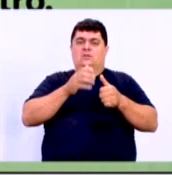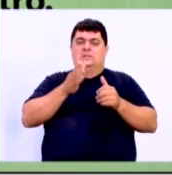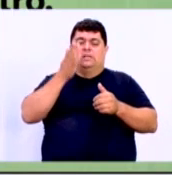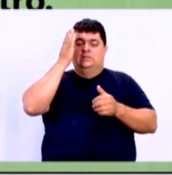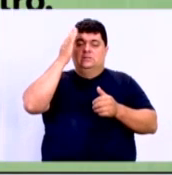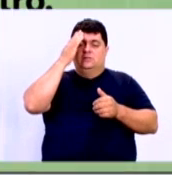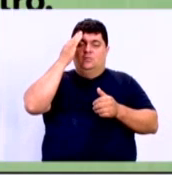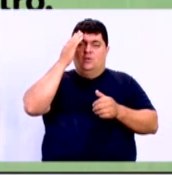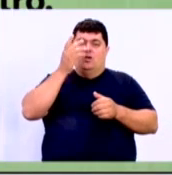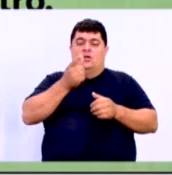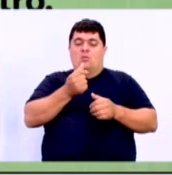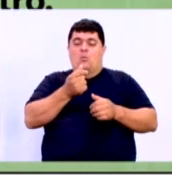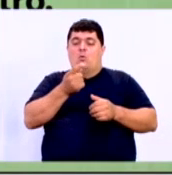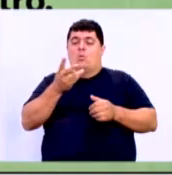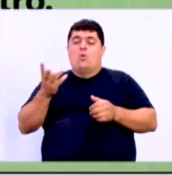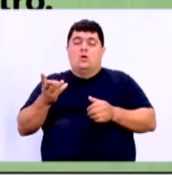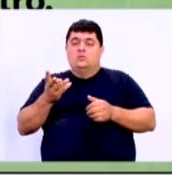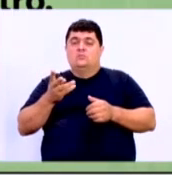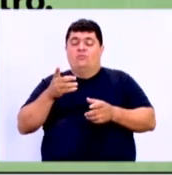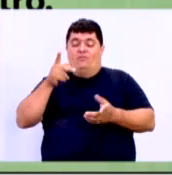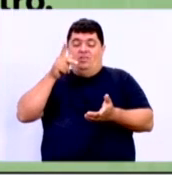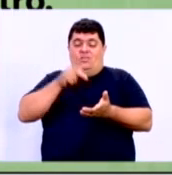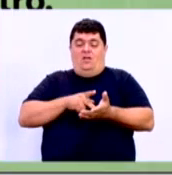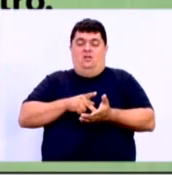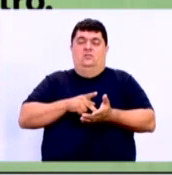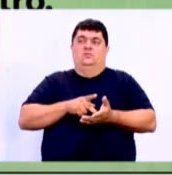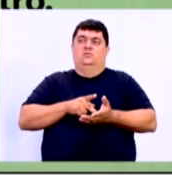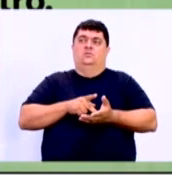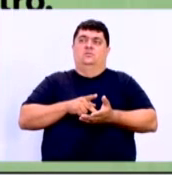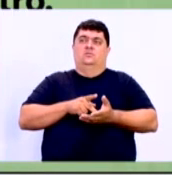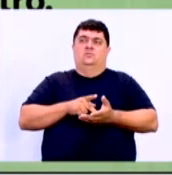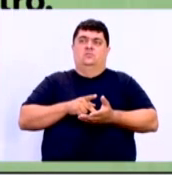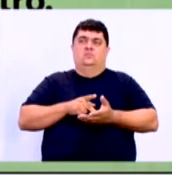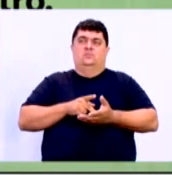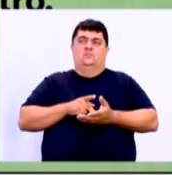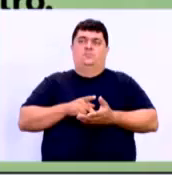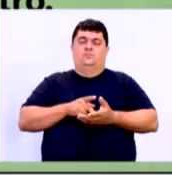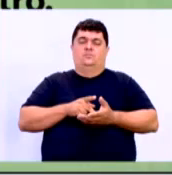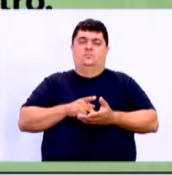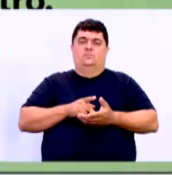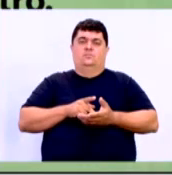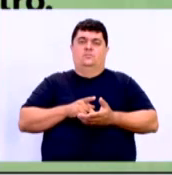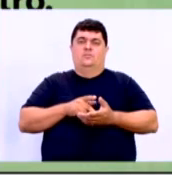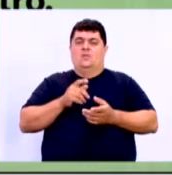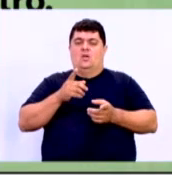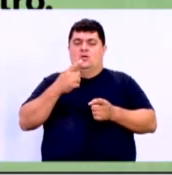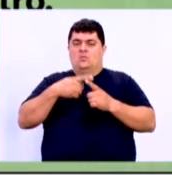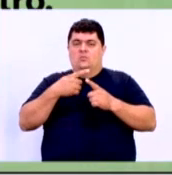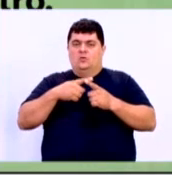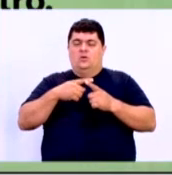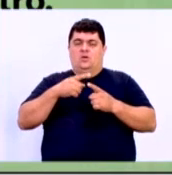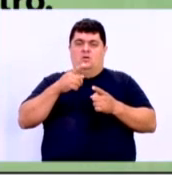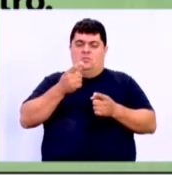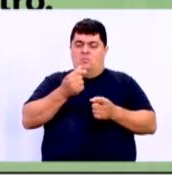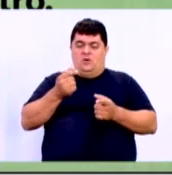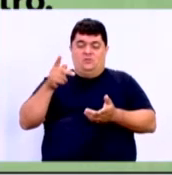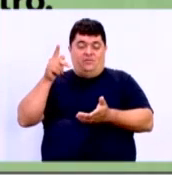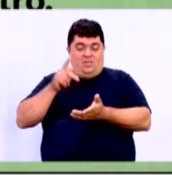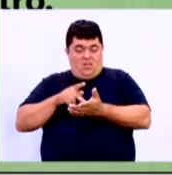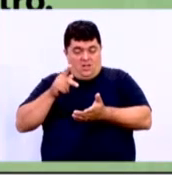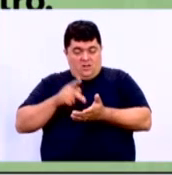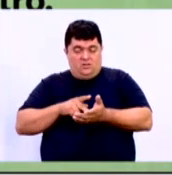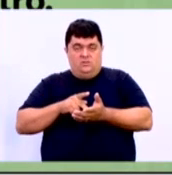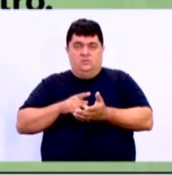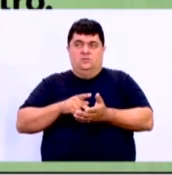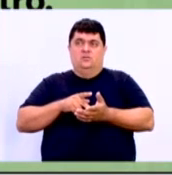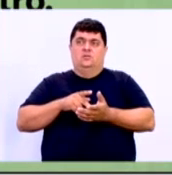venda mais reais. Então, o custeio por absorção, ele dá um preço de venda mais real. Ele